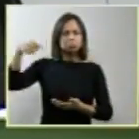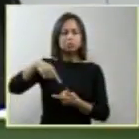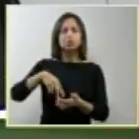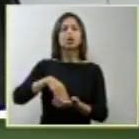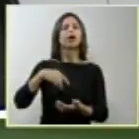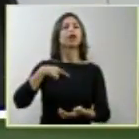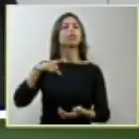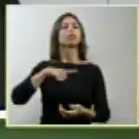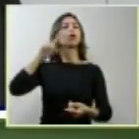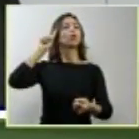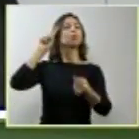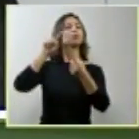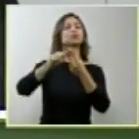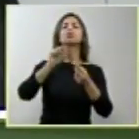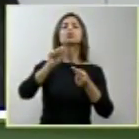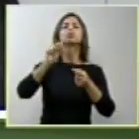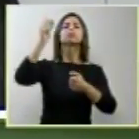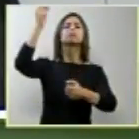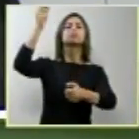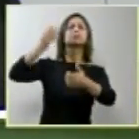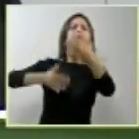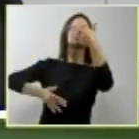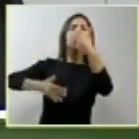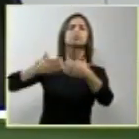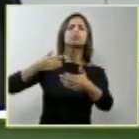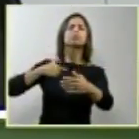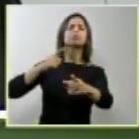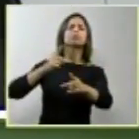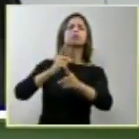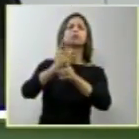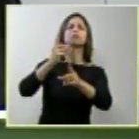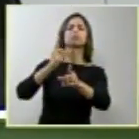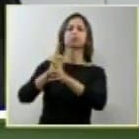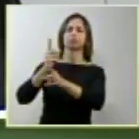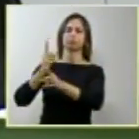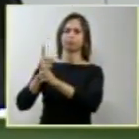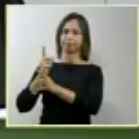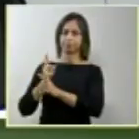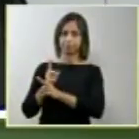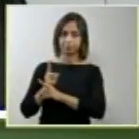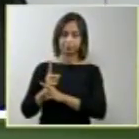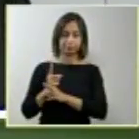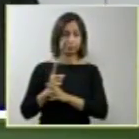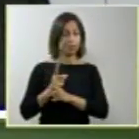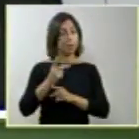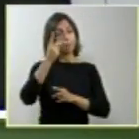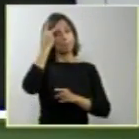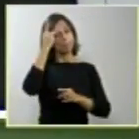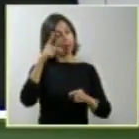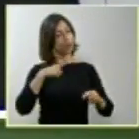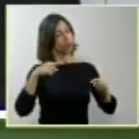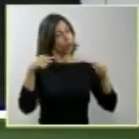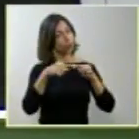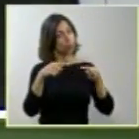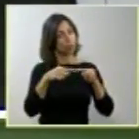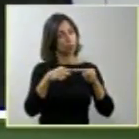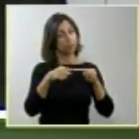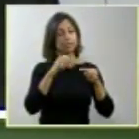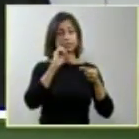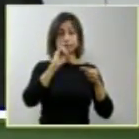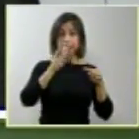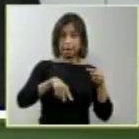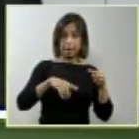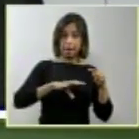distinguir a situação tratada para enquadrá-la ou como aborto, e